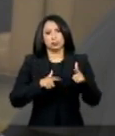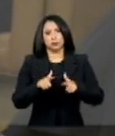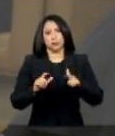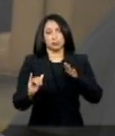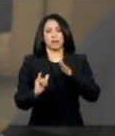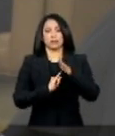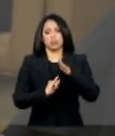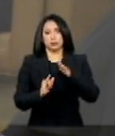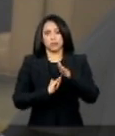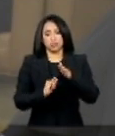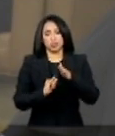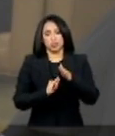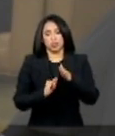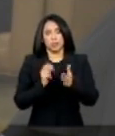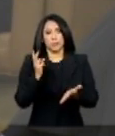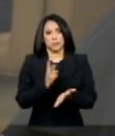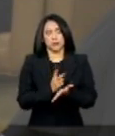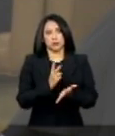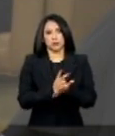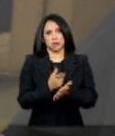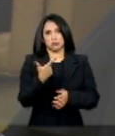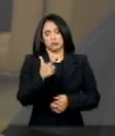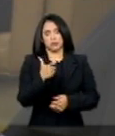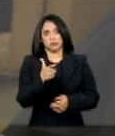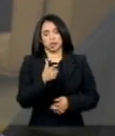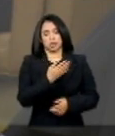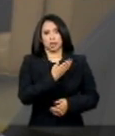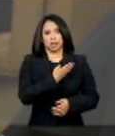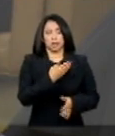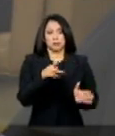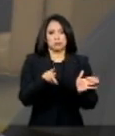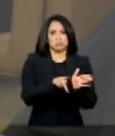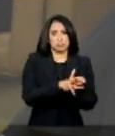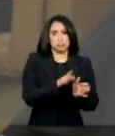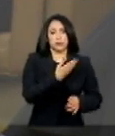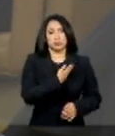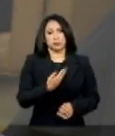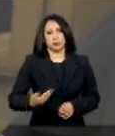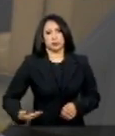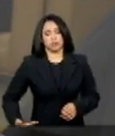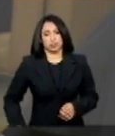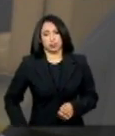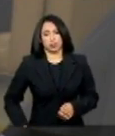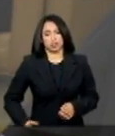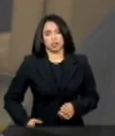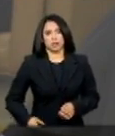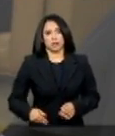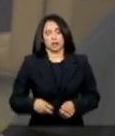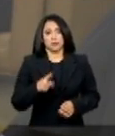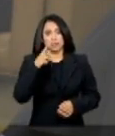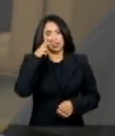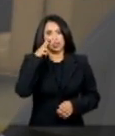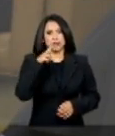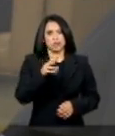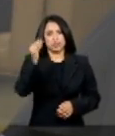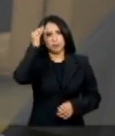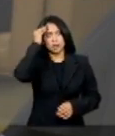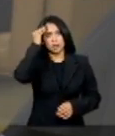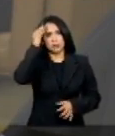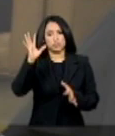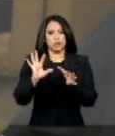ainda que não seja governamental mas que mobilize um sentimento uníssono que há entre nós